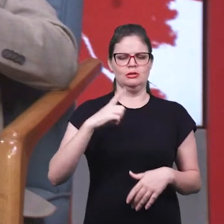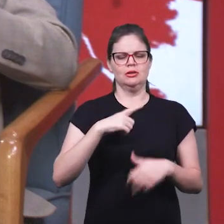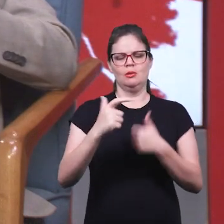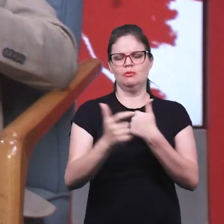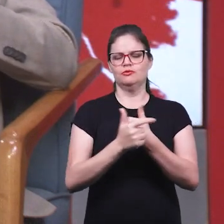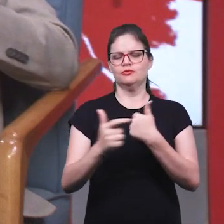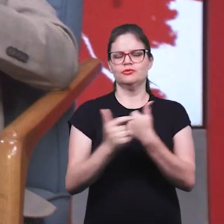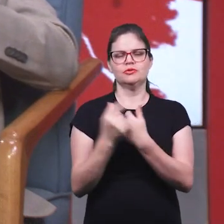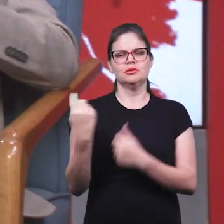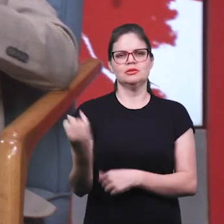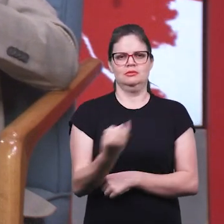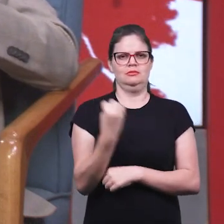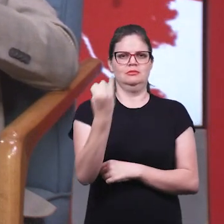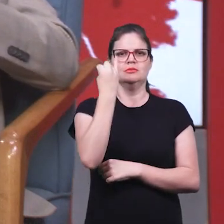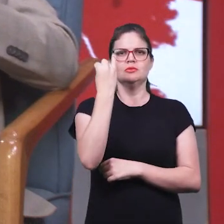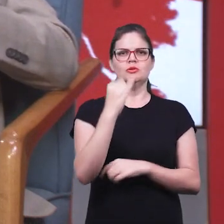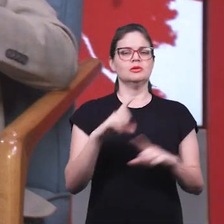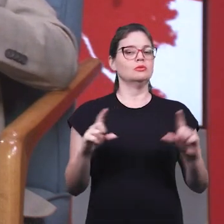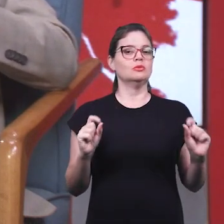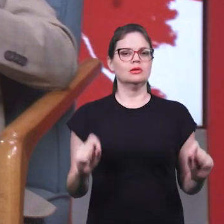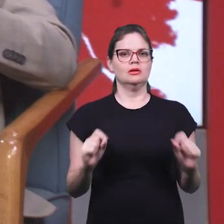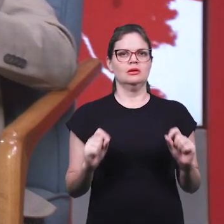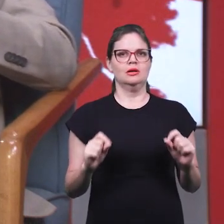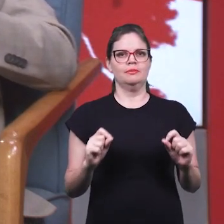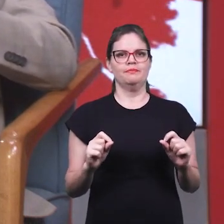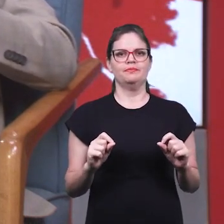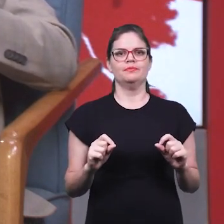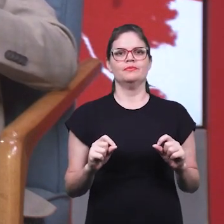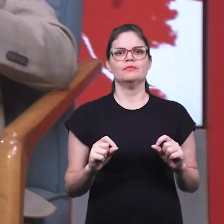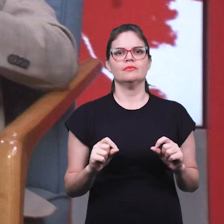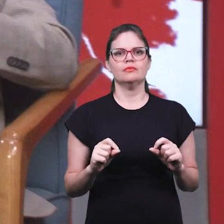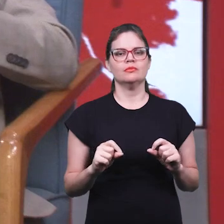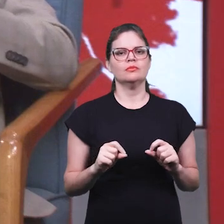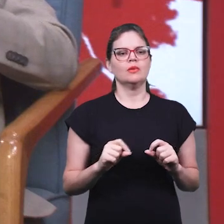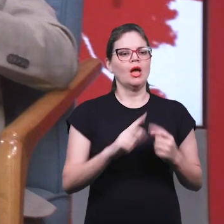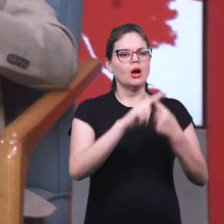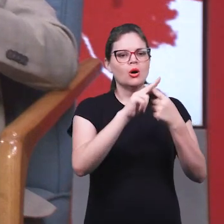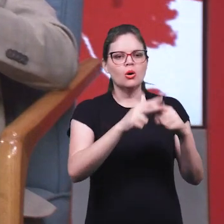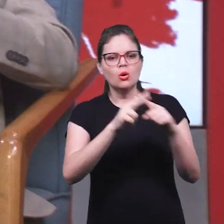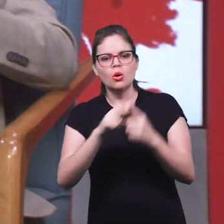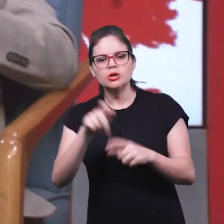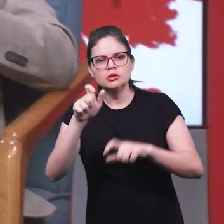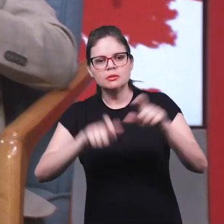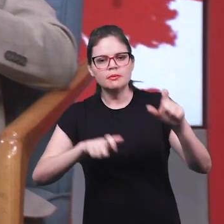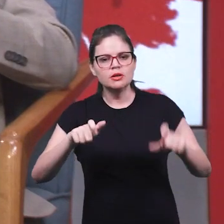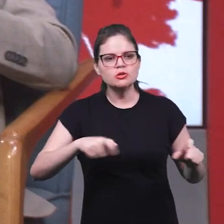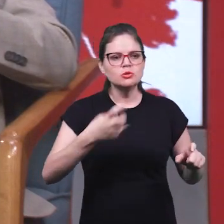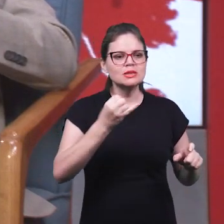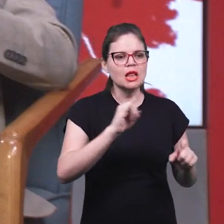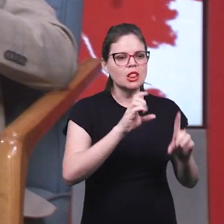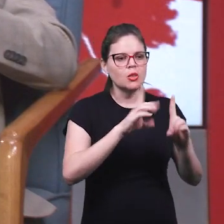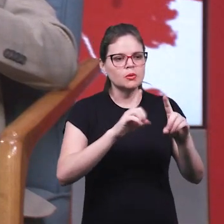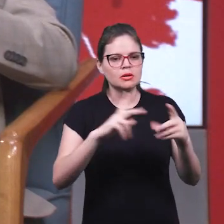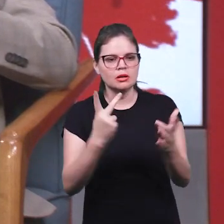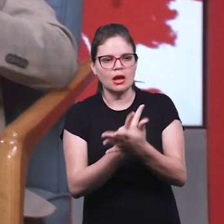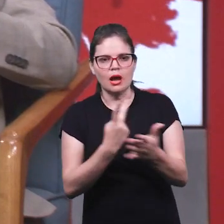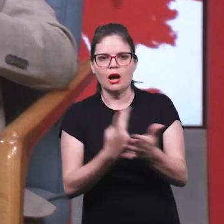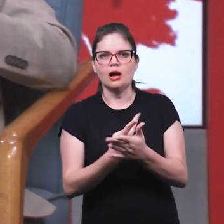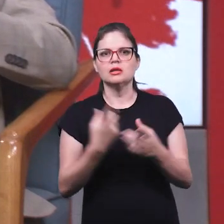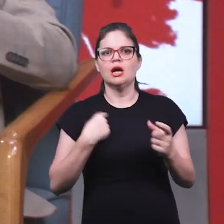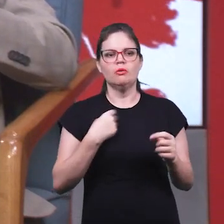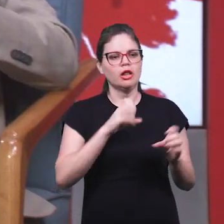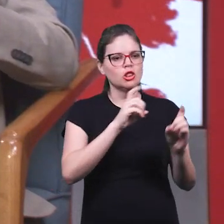função muito importante dentro da igreja, que é zelar pela doutrina. Por